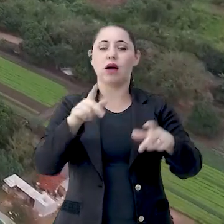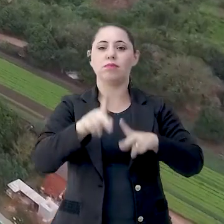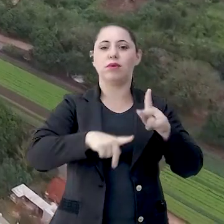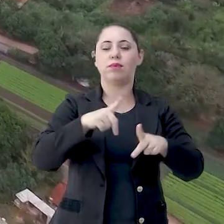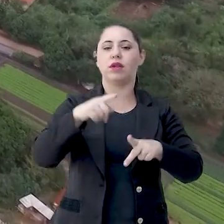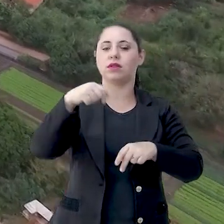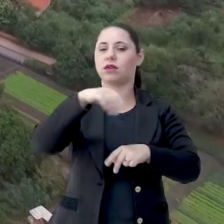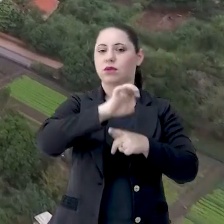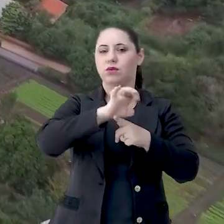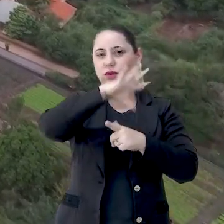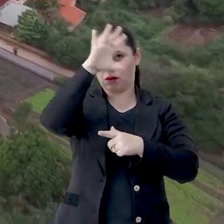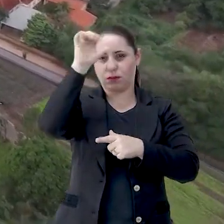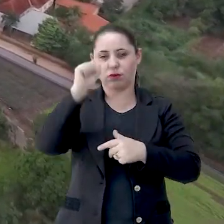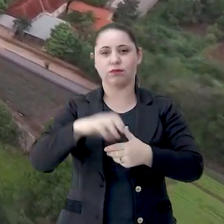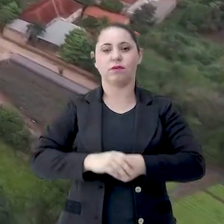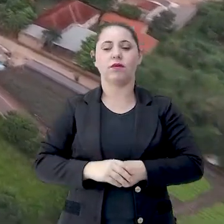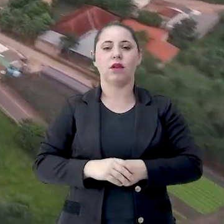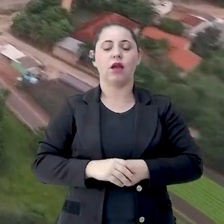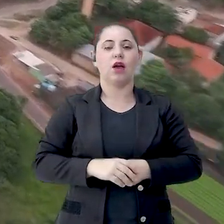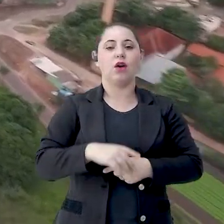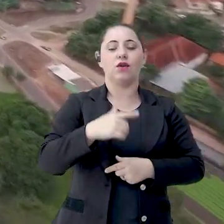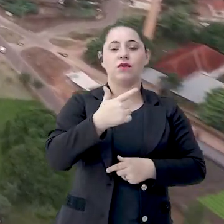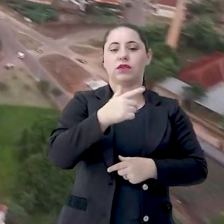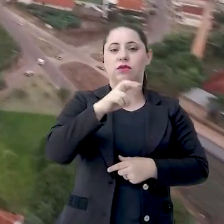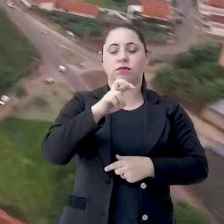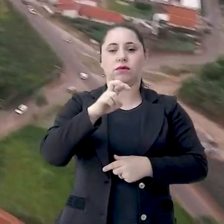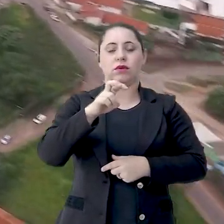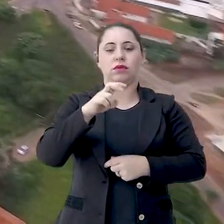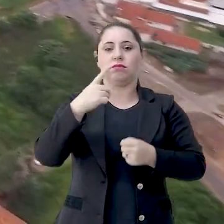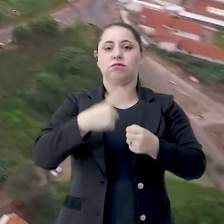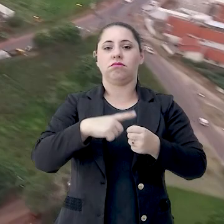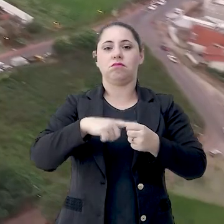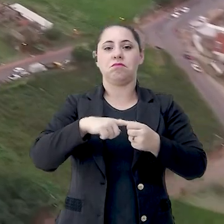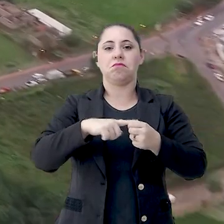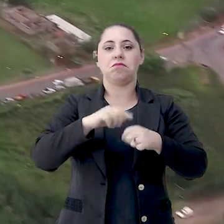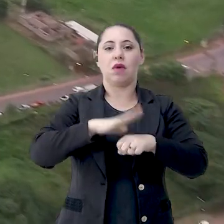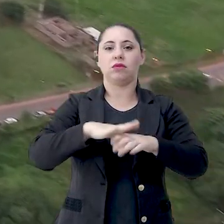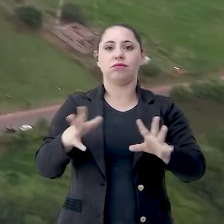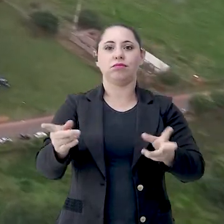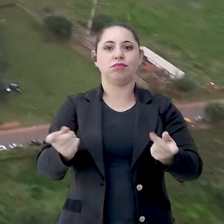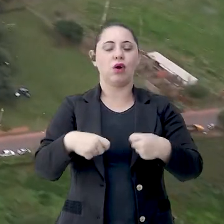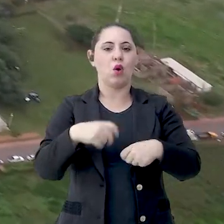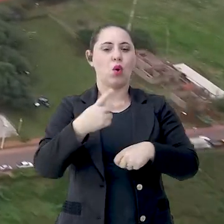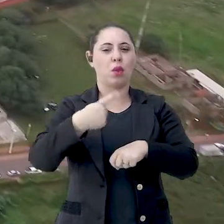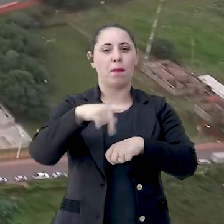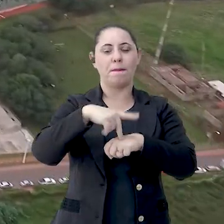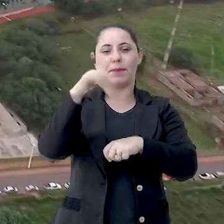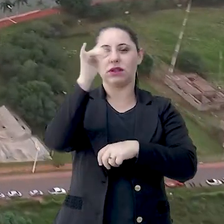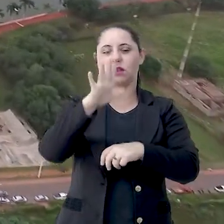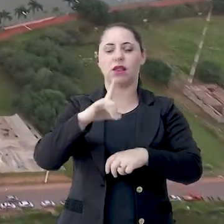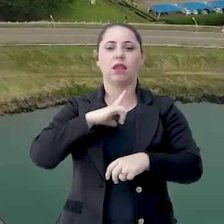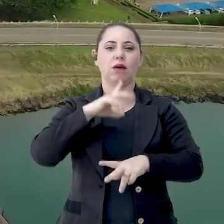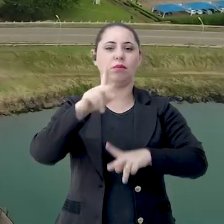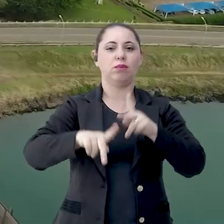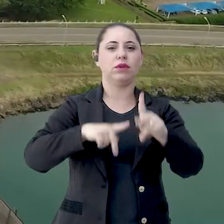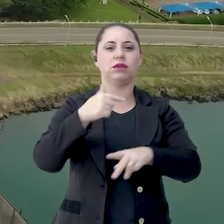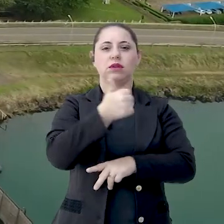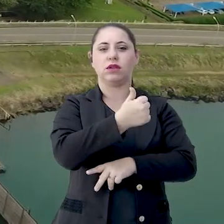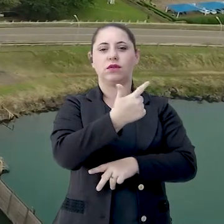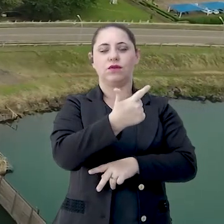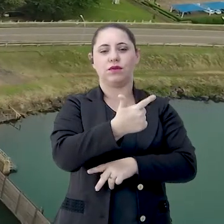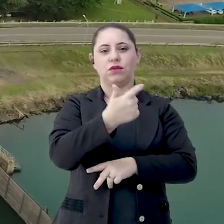habitantes. Situada em um entroncamento das malhas viárias, fluvial e ferroviária do Brasil, possui